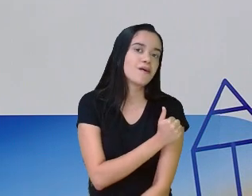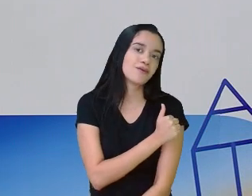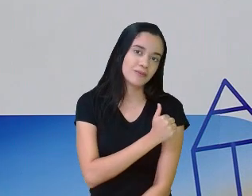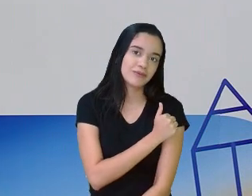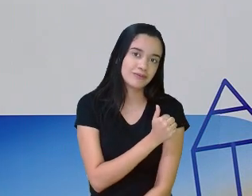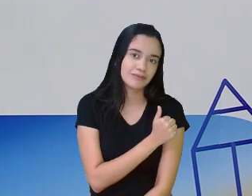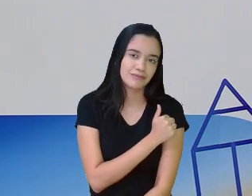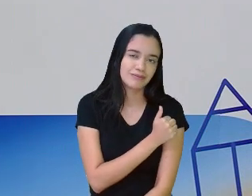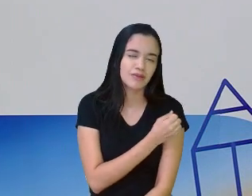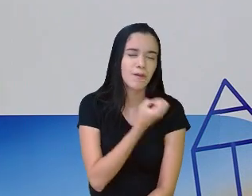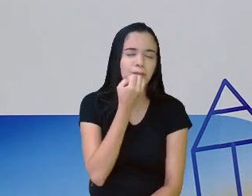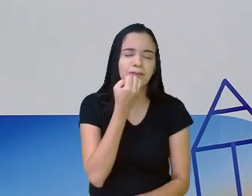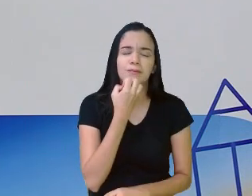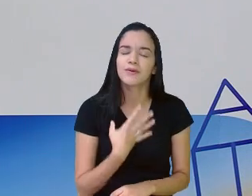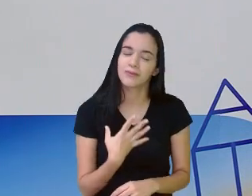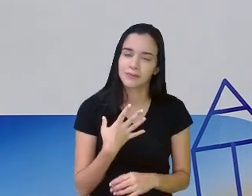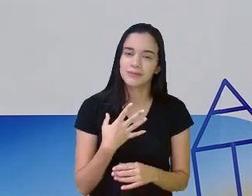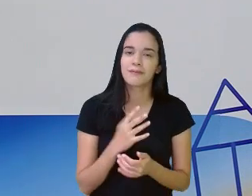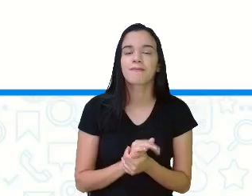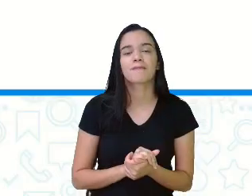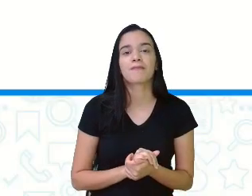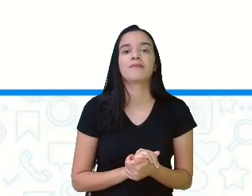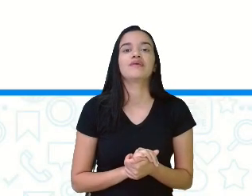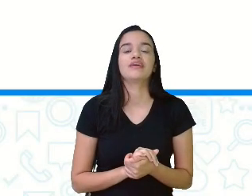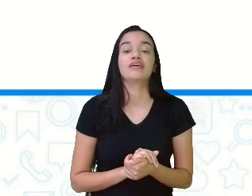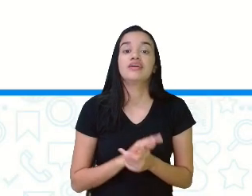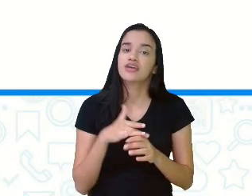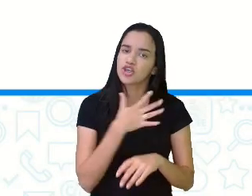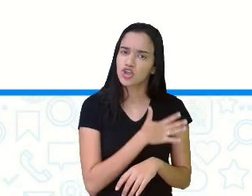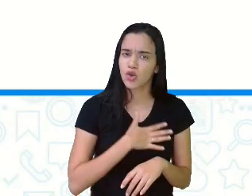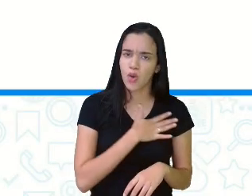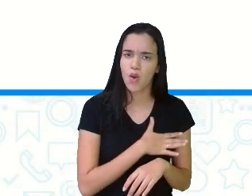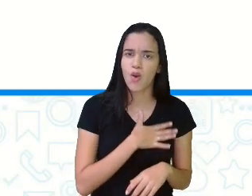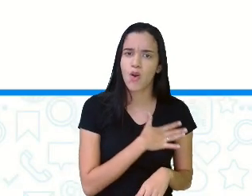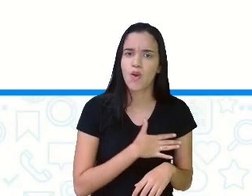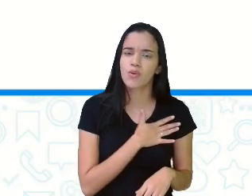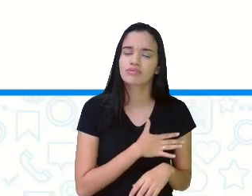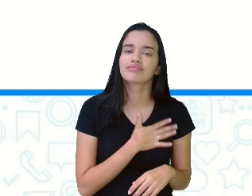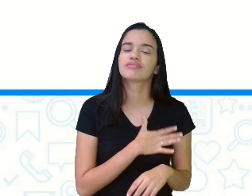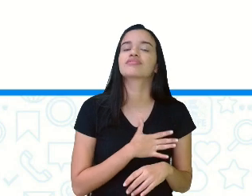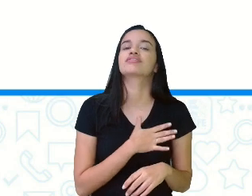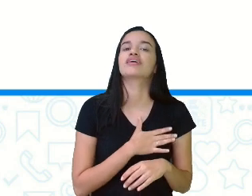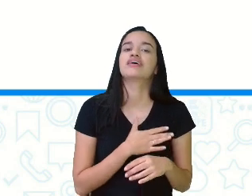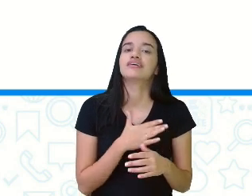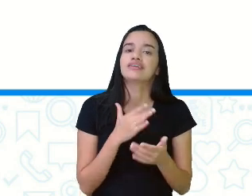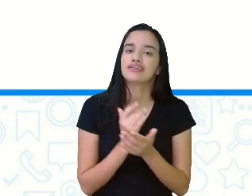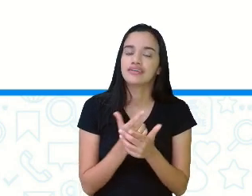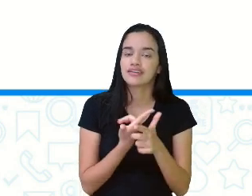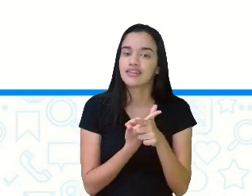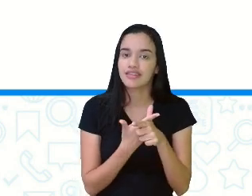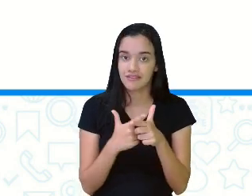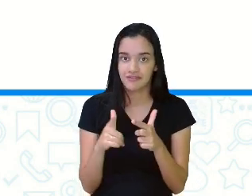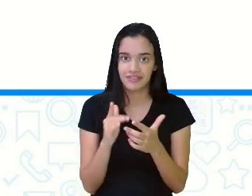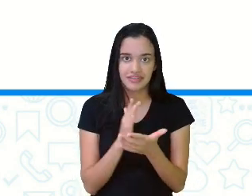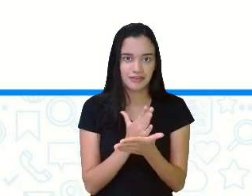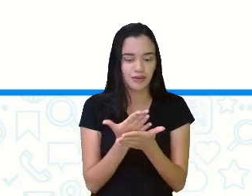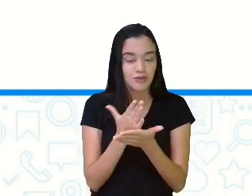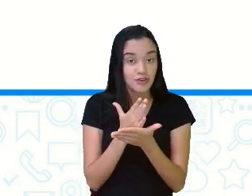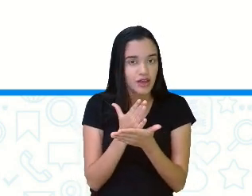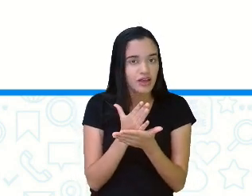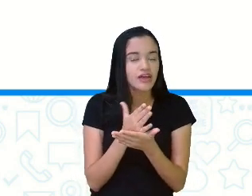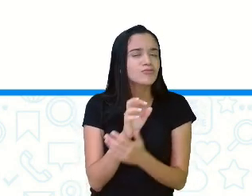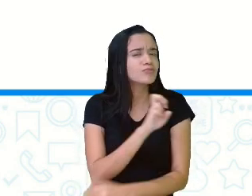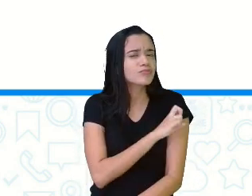aluna muito generoso, muito generosa e gosta de dividir os lanches com os amigos. É isso, né, quinto